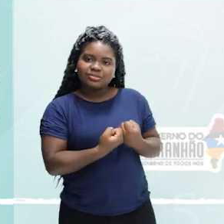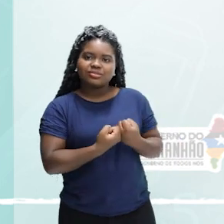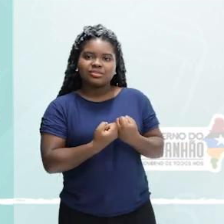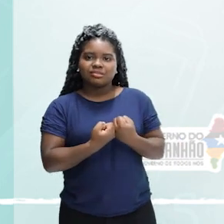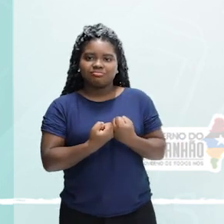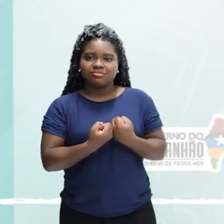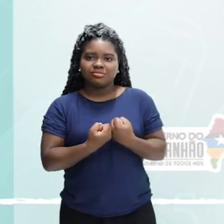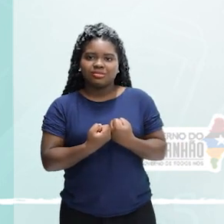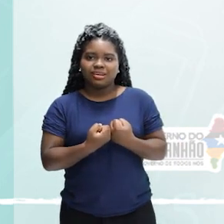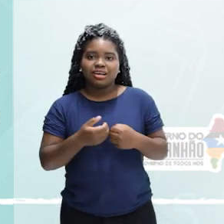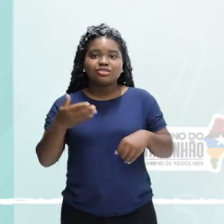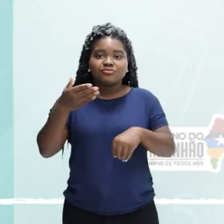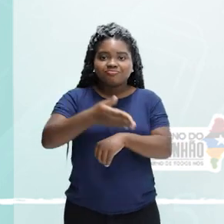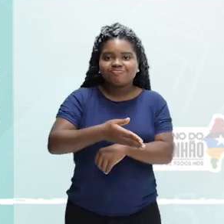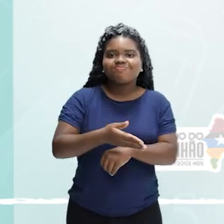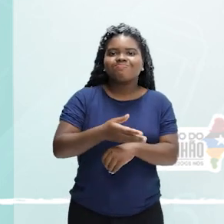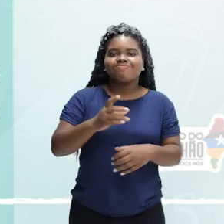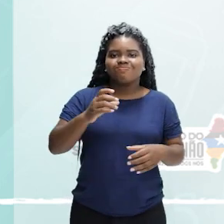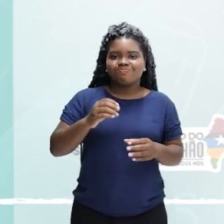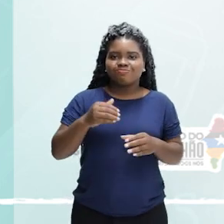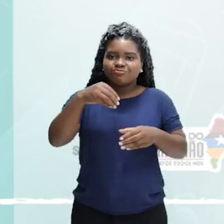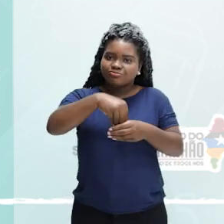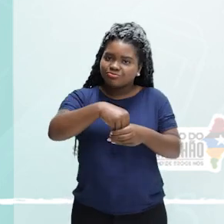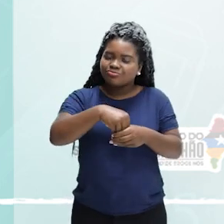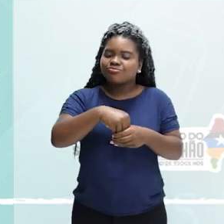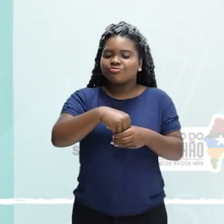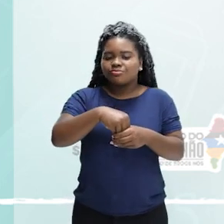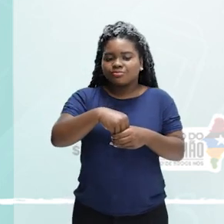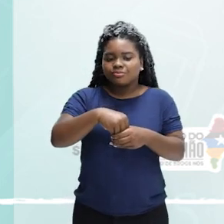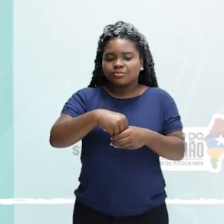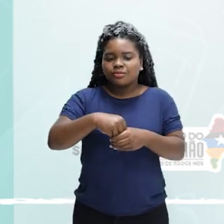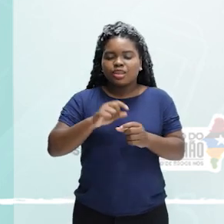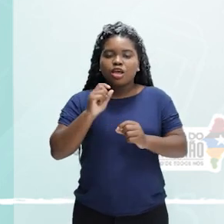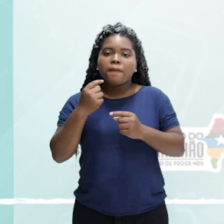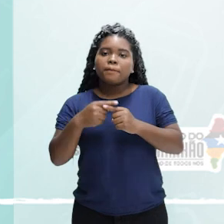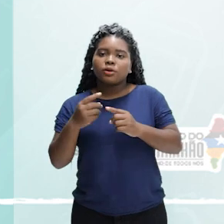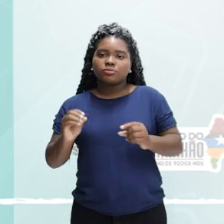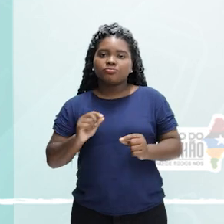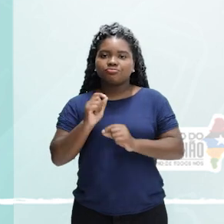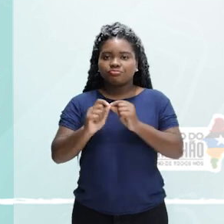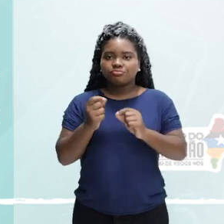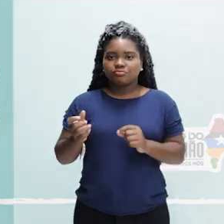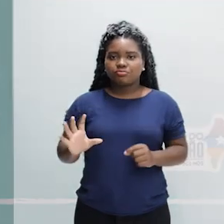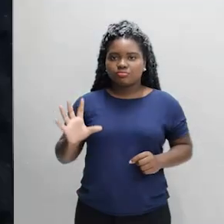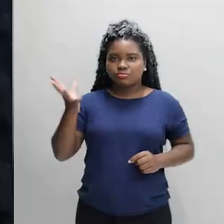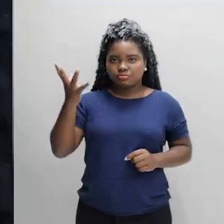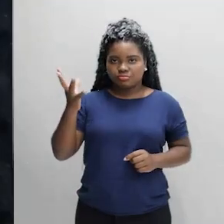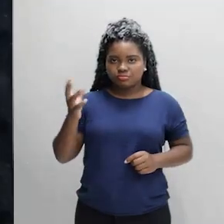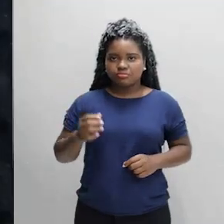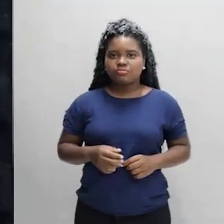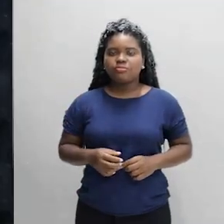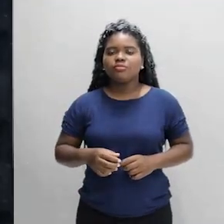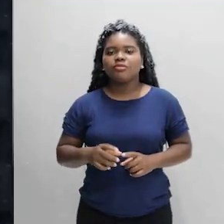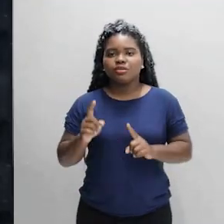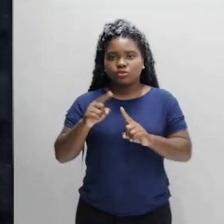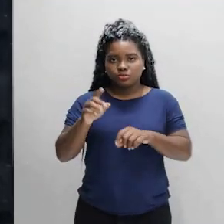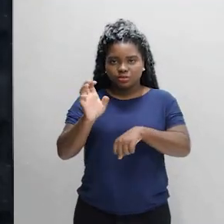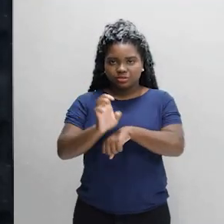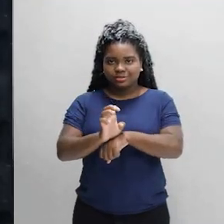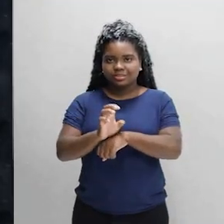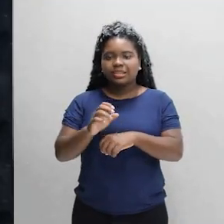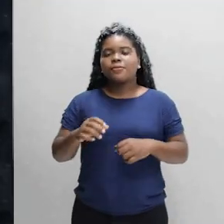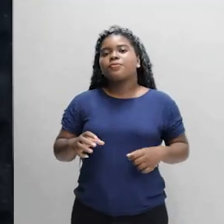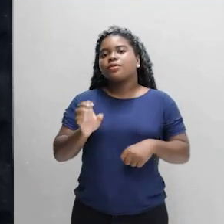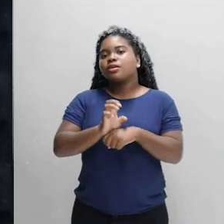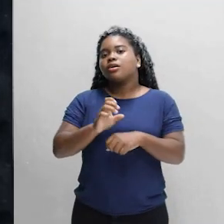seja efetiva. Porque o que acontece, segundo ela, no modelo de Estado que estava em vigência, o Estado liberal? O